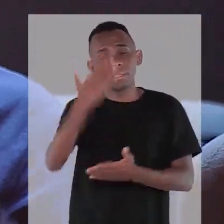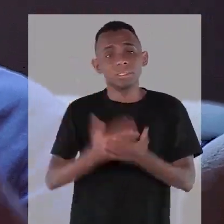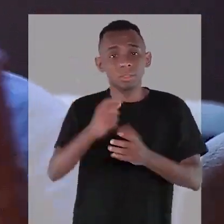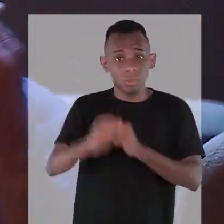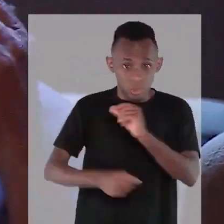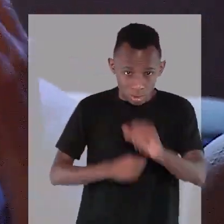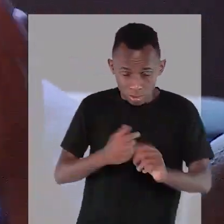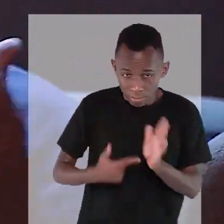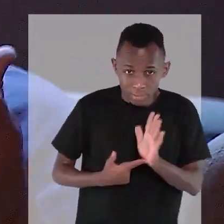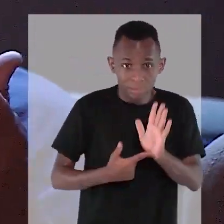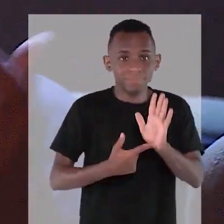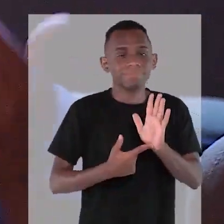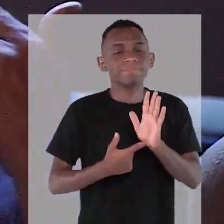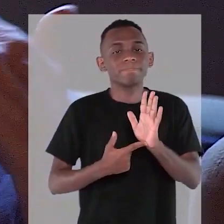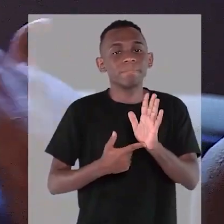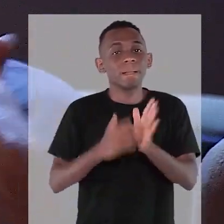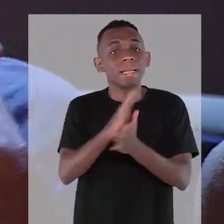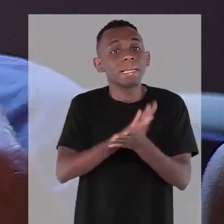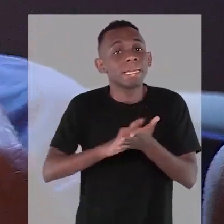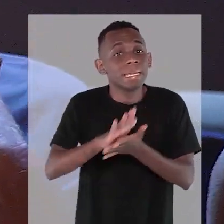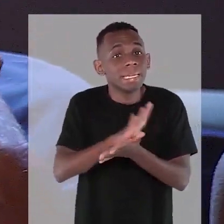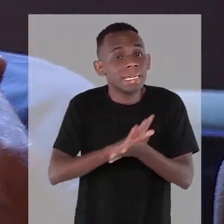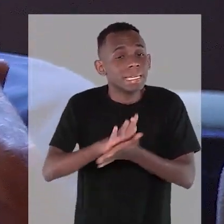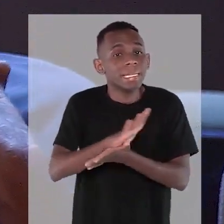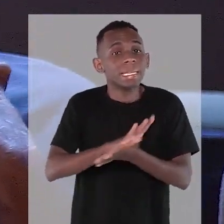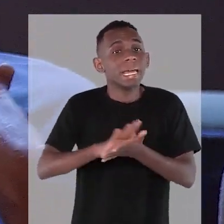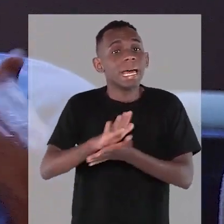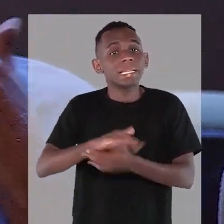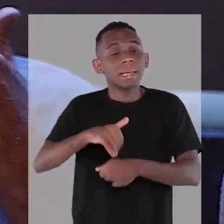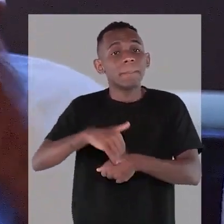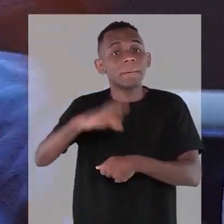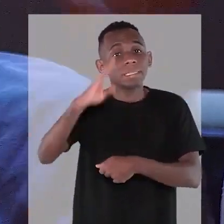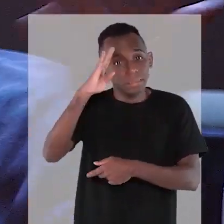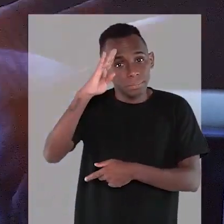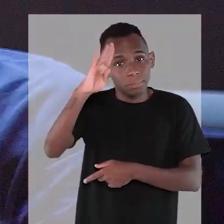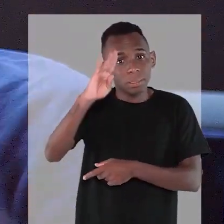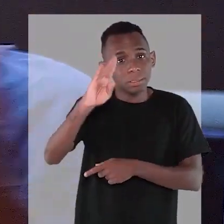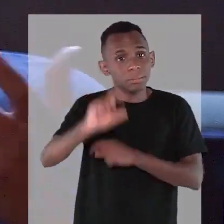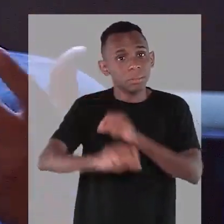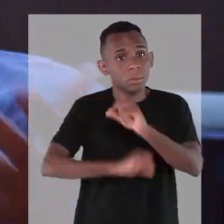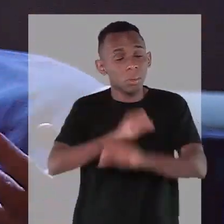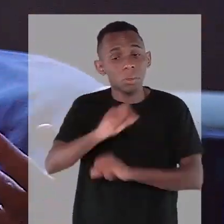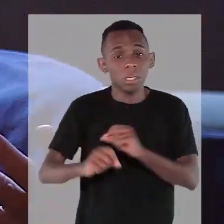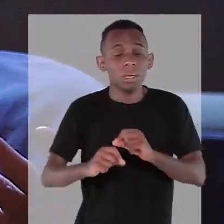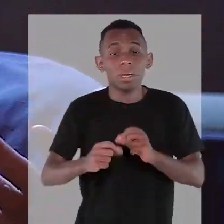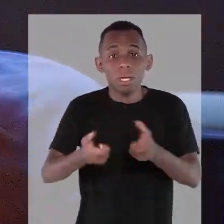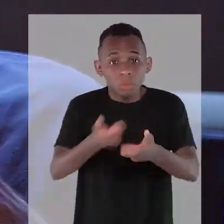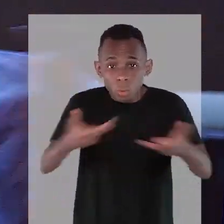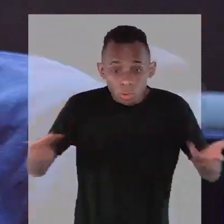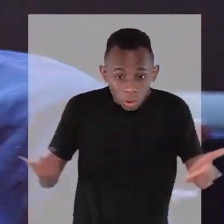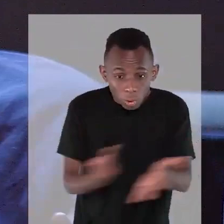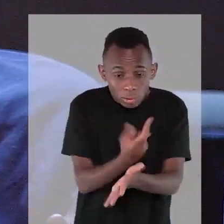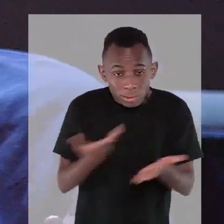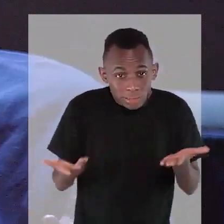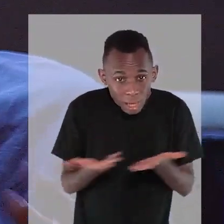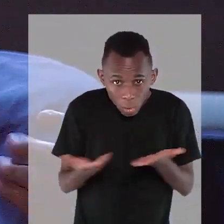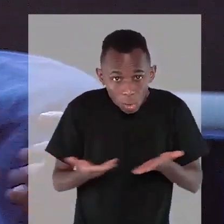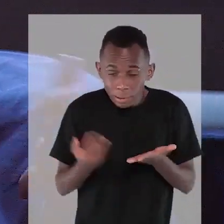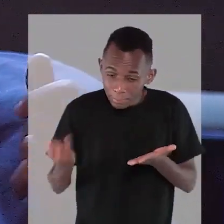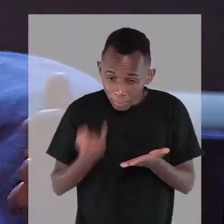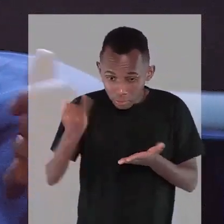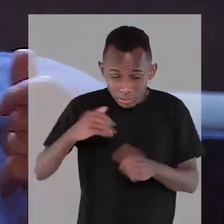acertada. Nada é mais apropriado para a gente do que aquilo que a gente está vivendo, em qualquer